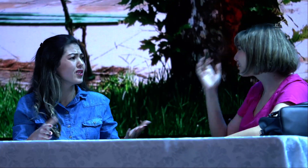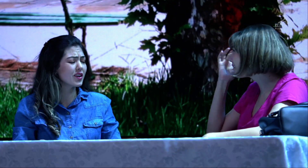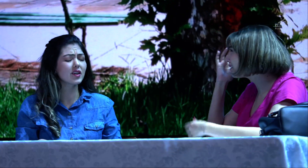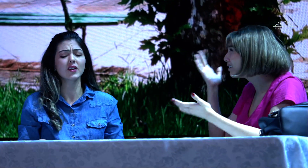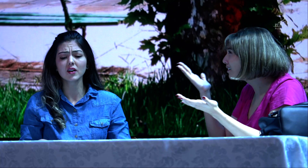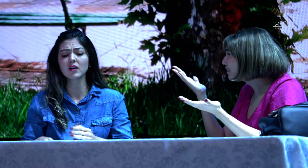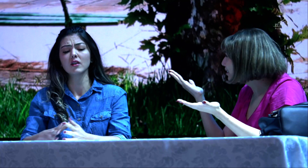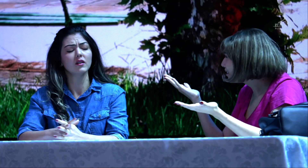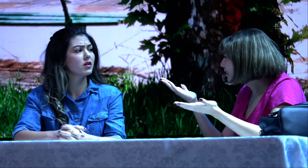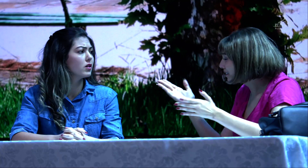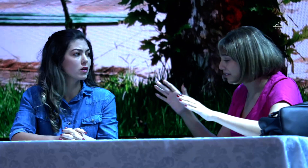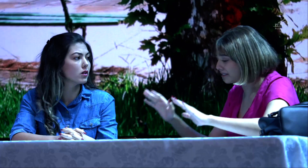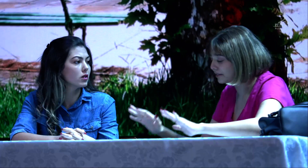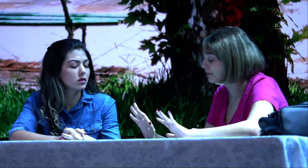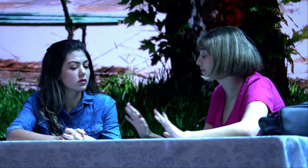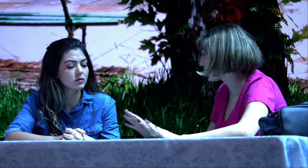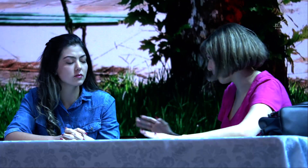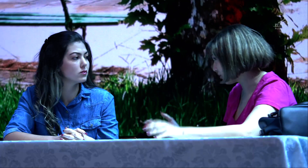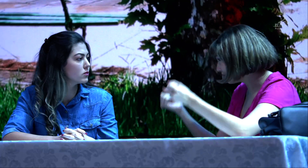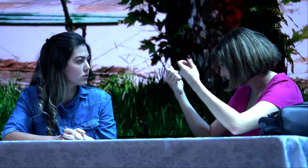né? Por favor. Ai. Ah.